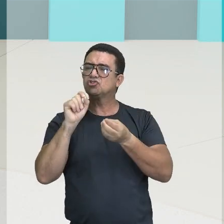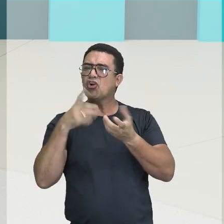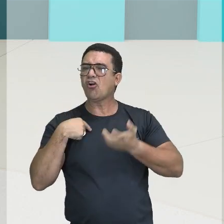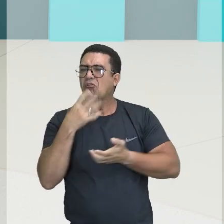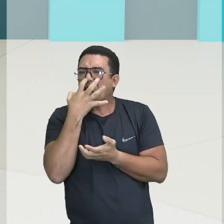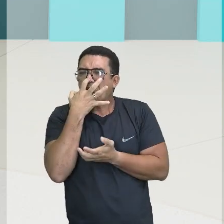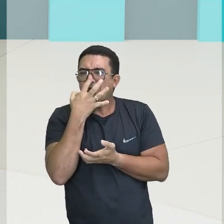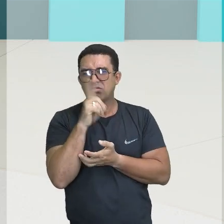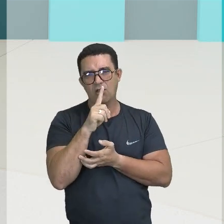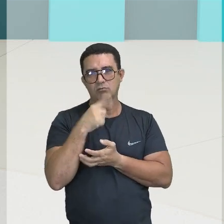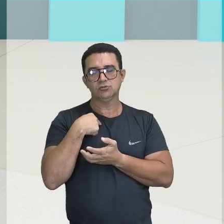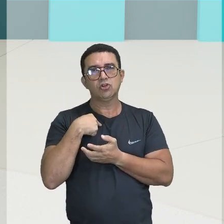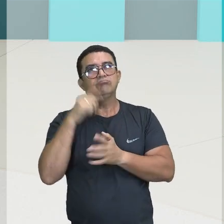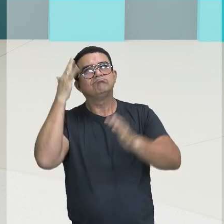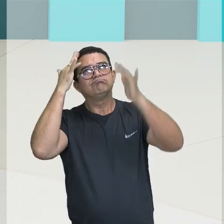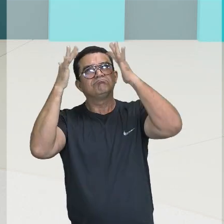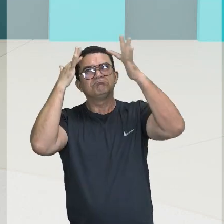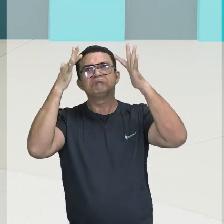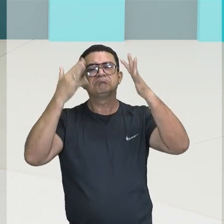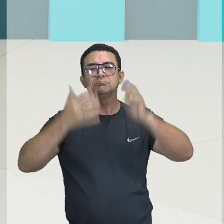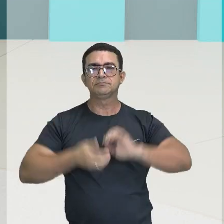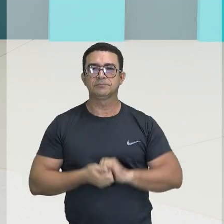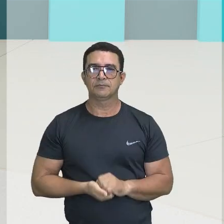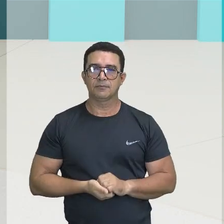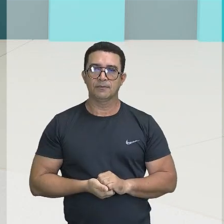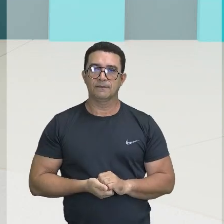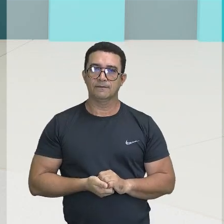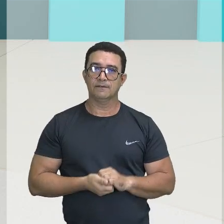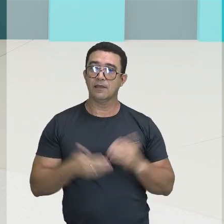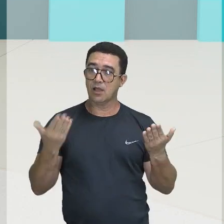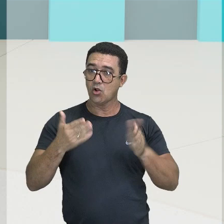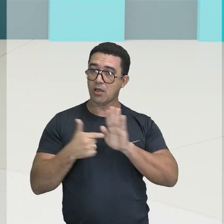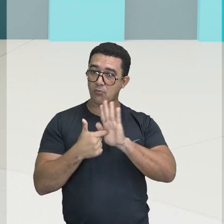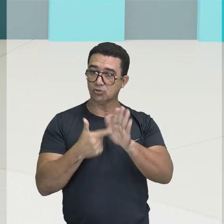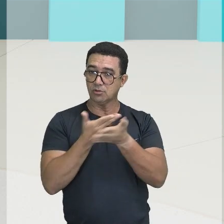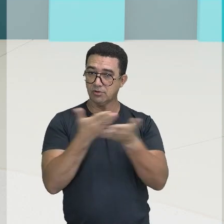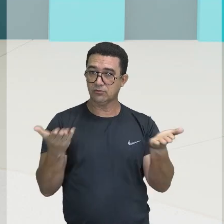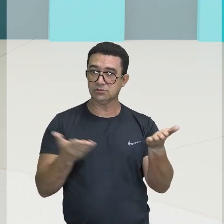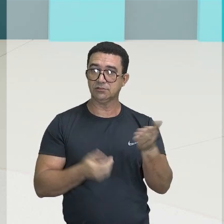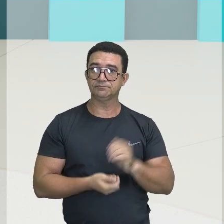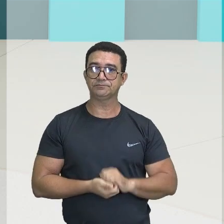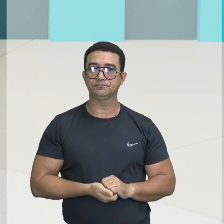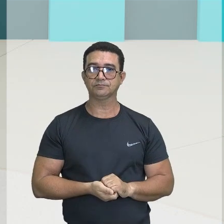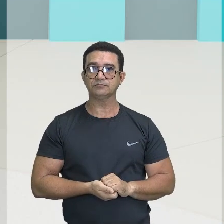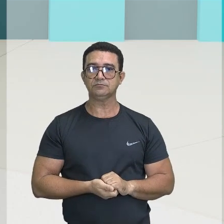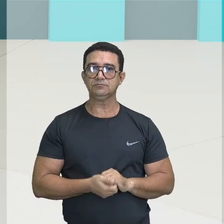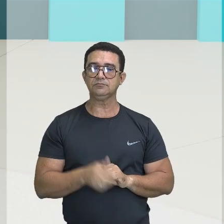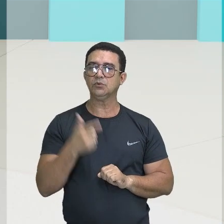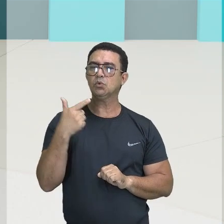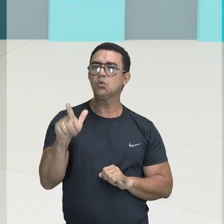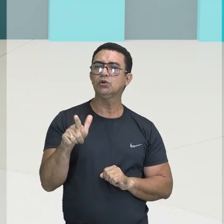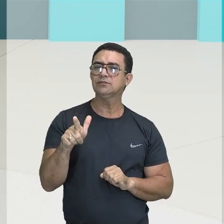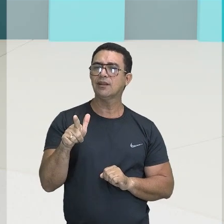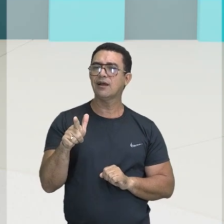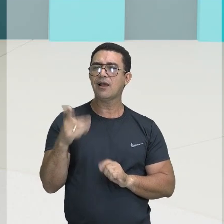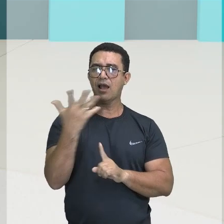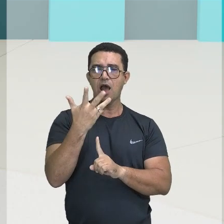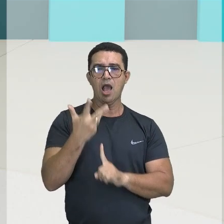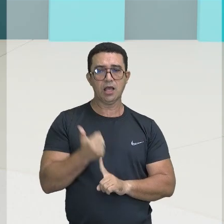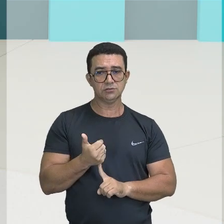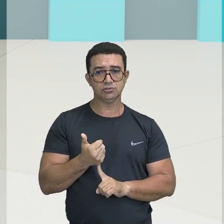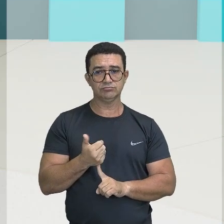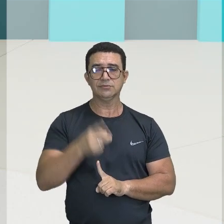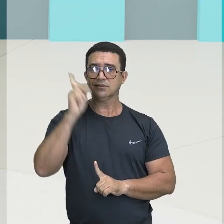contemplação pela natureza estética. E vamos mostrar agora para vocês uma outra arte que é chamada